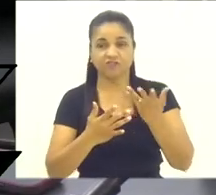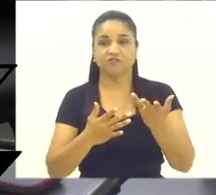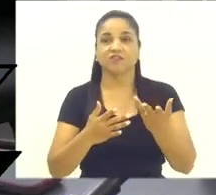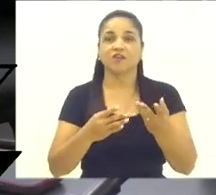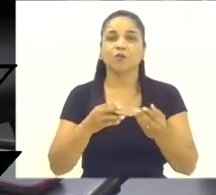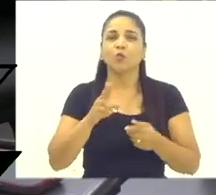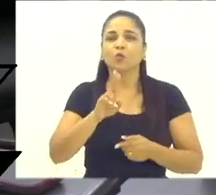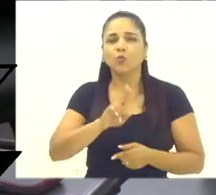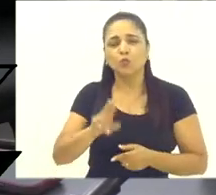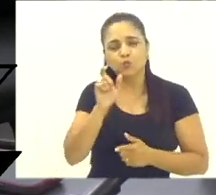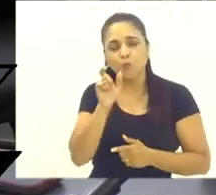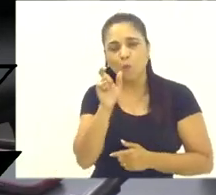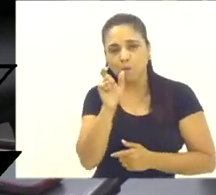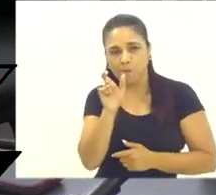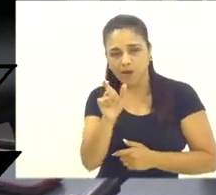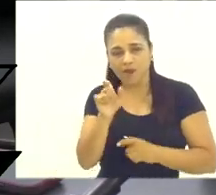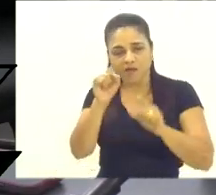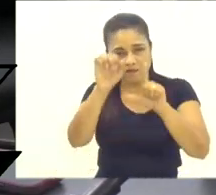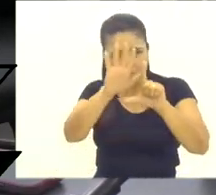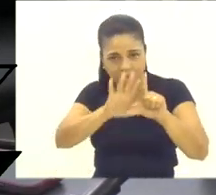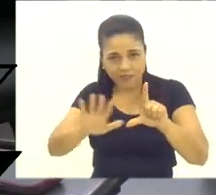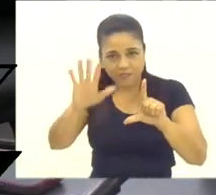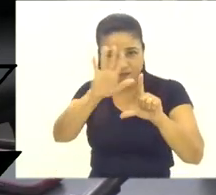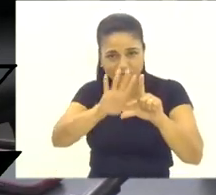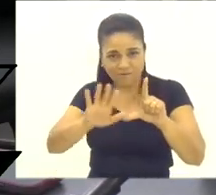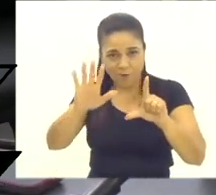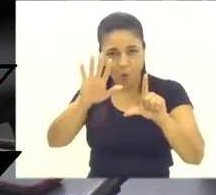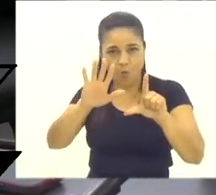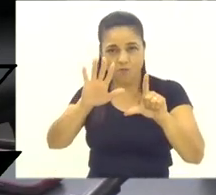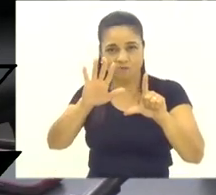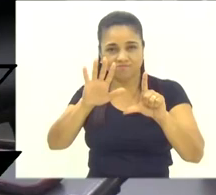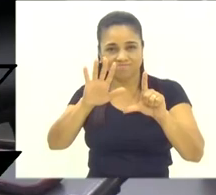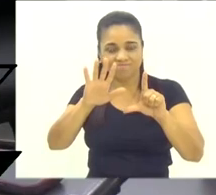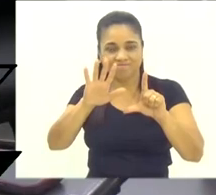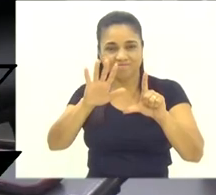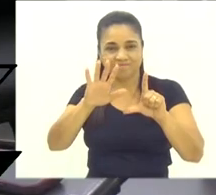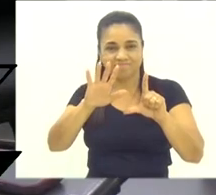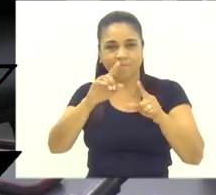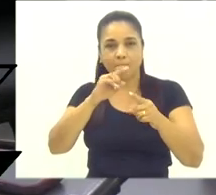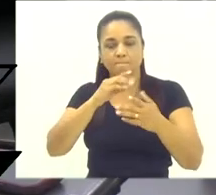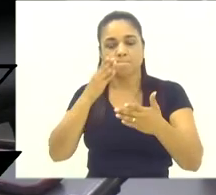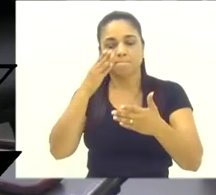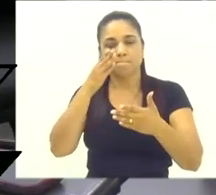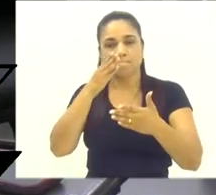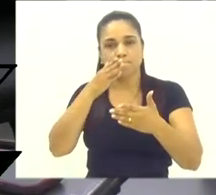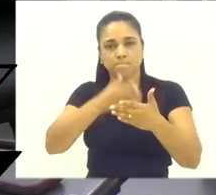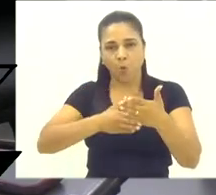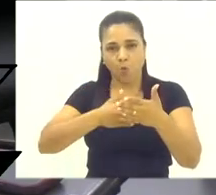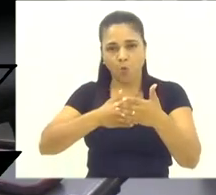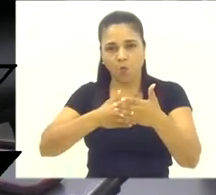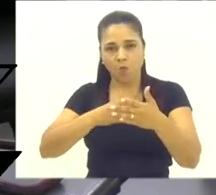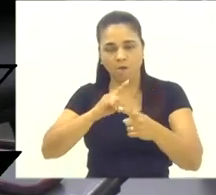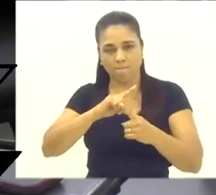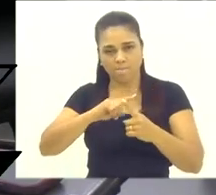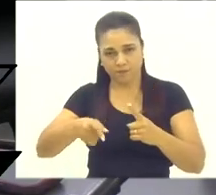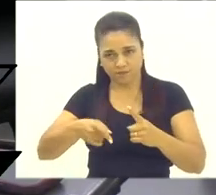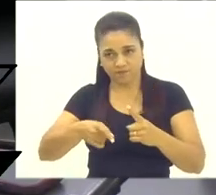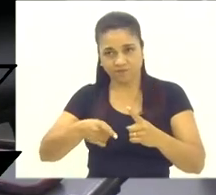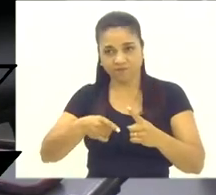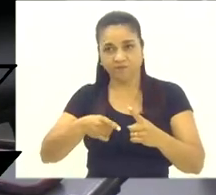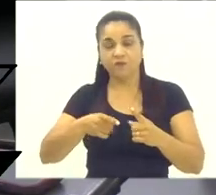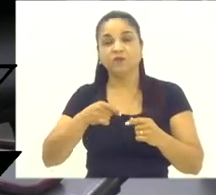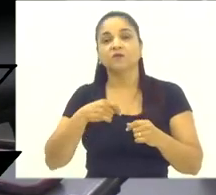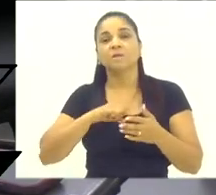palavras que as plataformas imediatamente bloqueavam né justamente porque